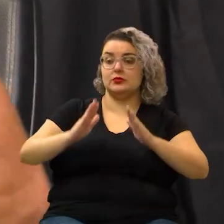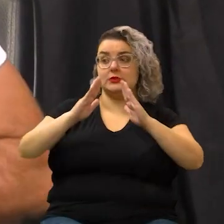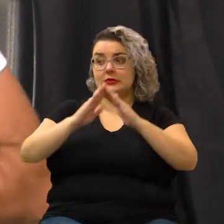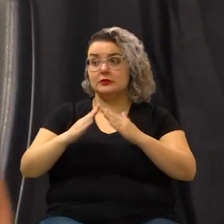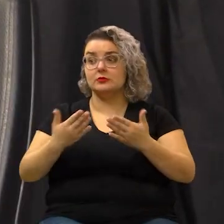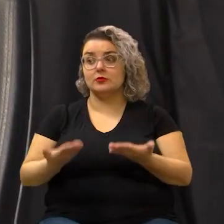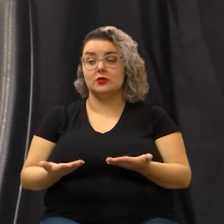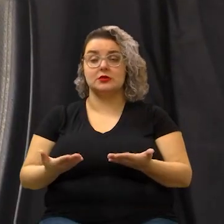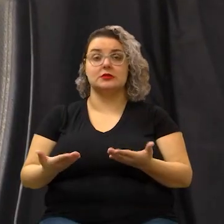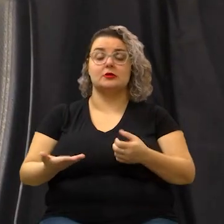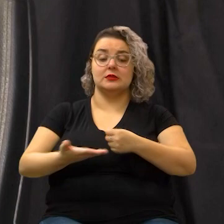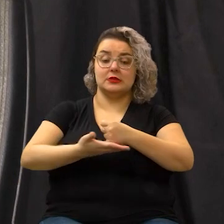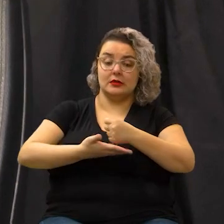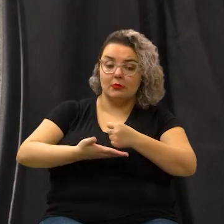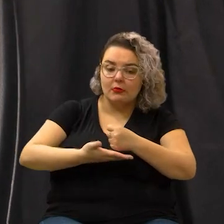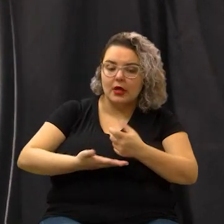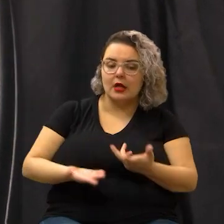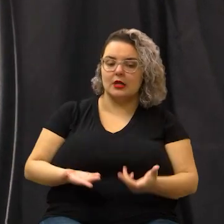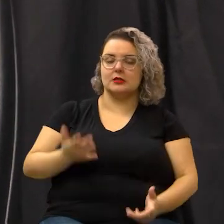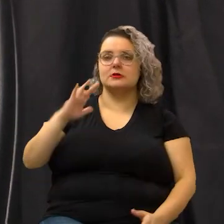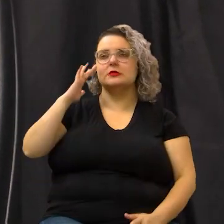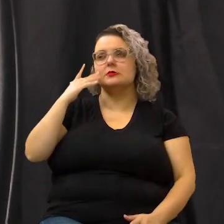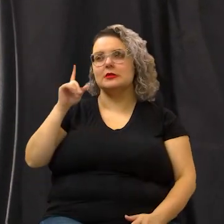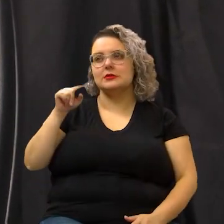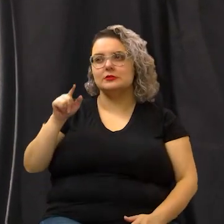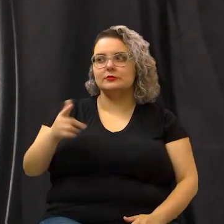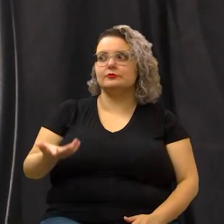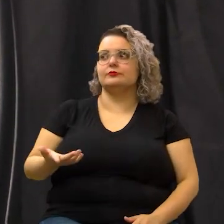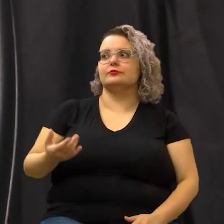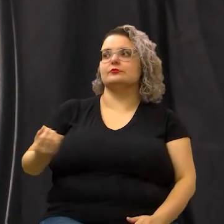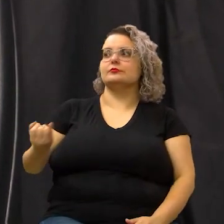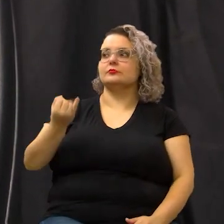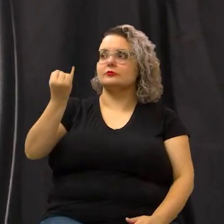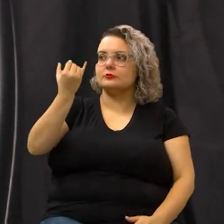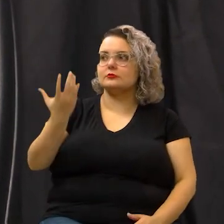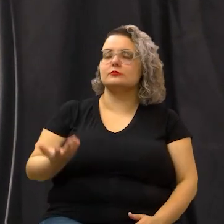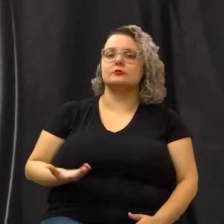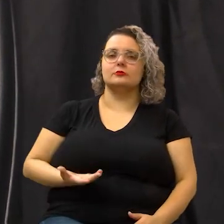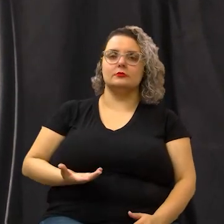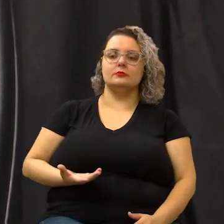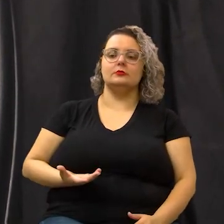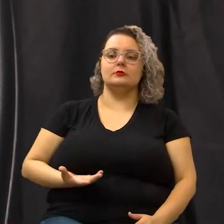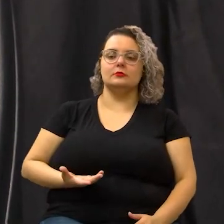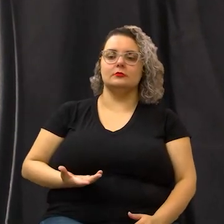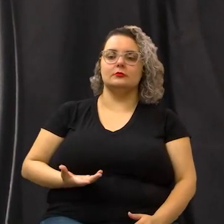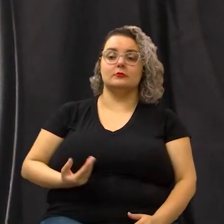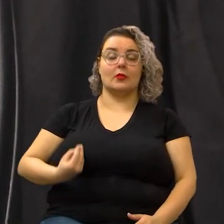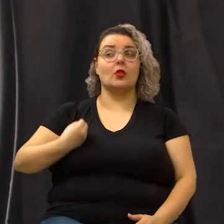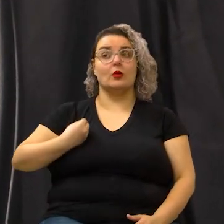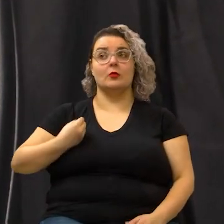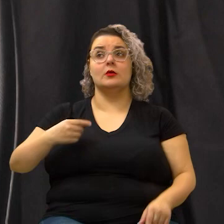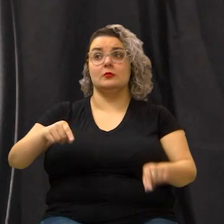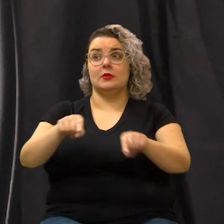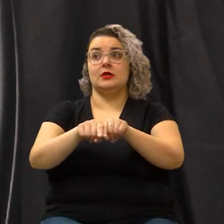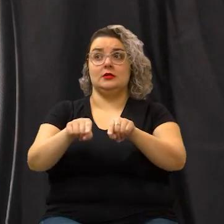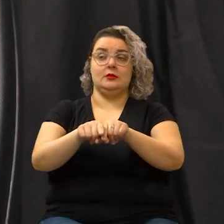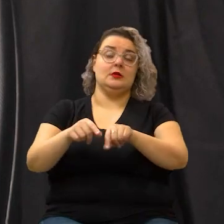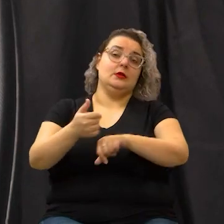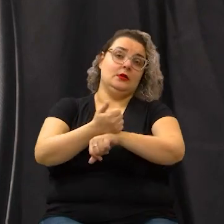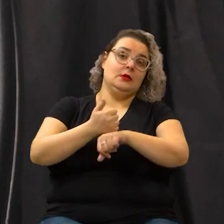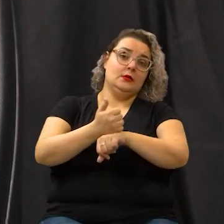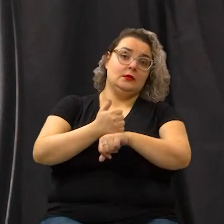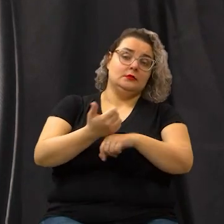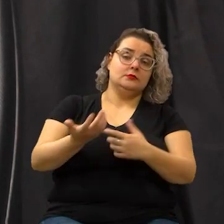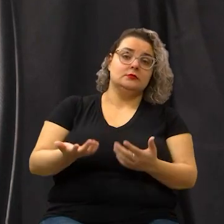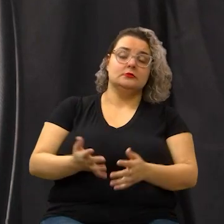de casa, onde eu nasci e moro. Então, essa essência, eu acho que ela é importante para a